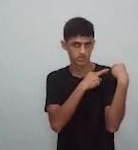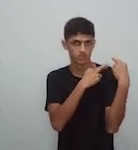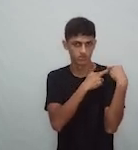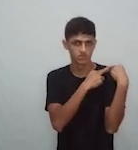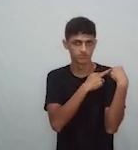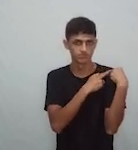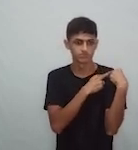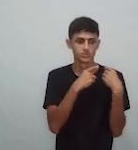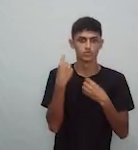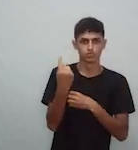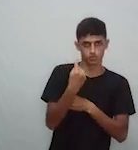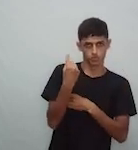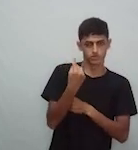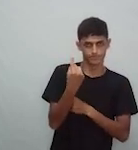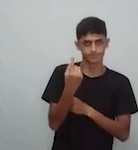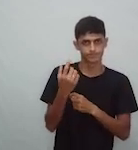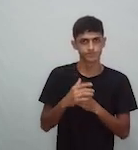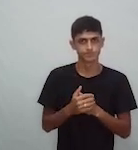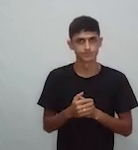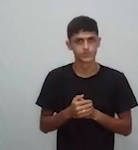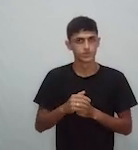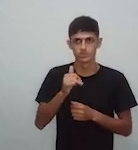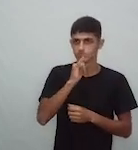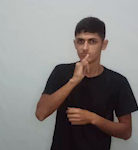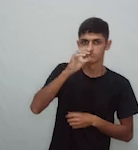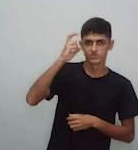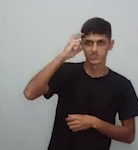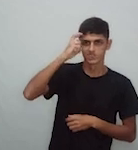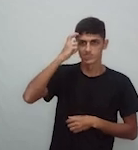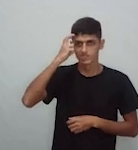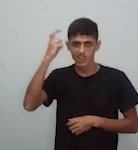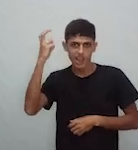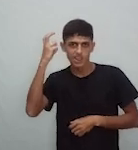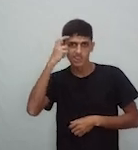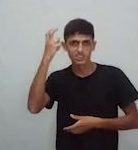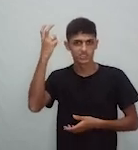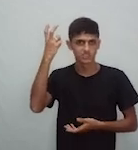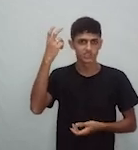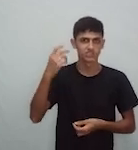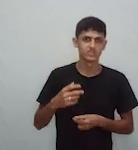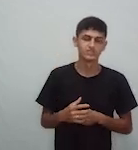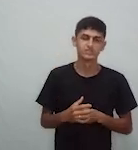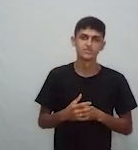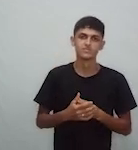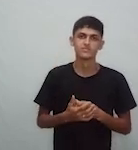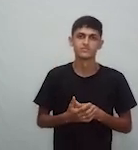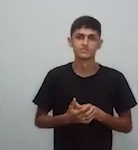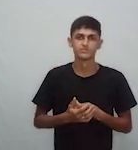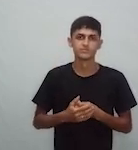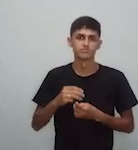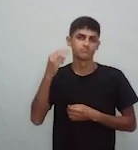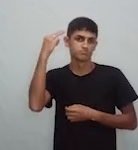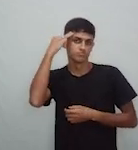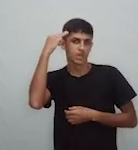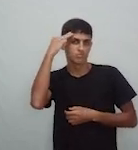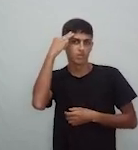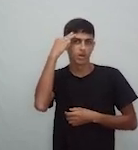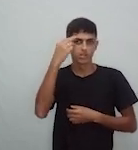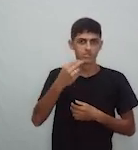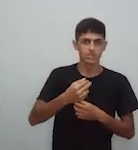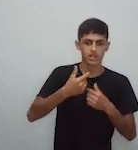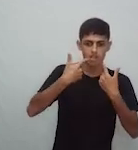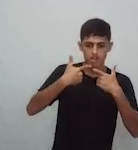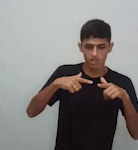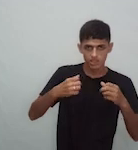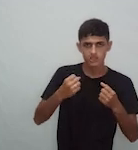voluntários, e como a inteligência, ou melhor, ele é responsável por atos voluntários, além de inteligência, memória,